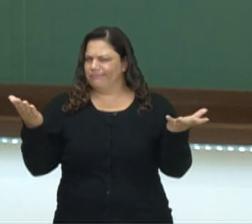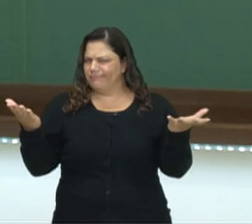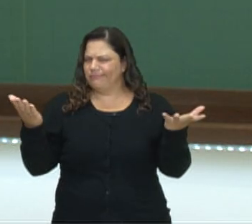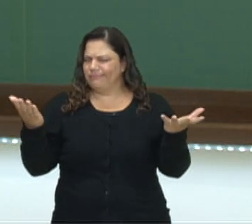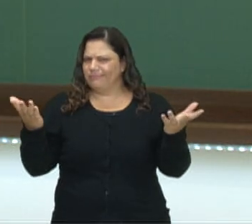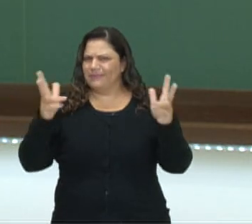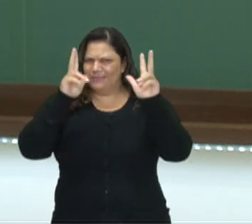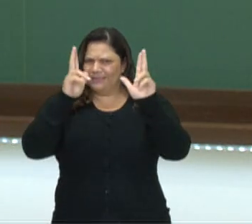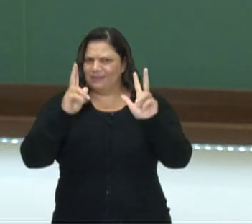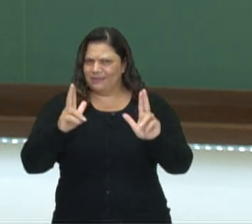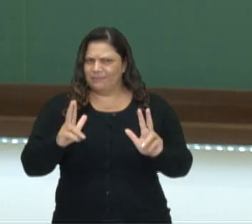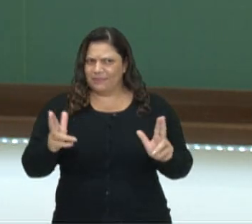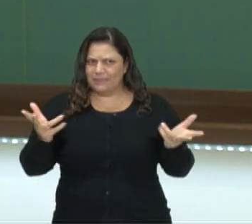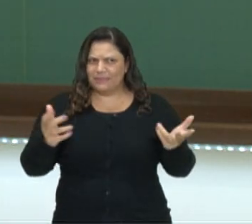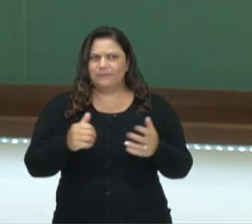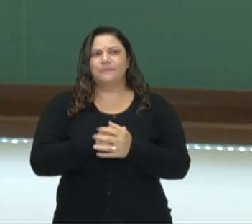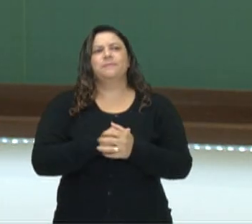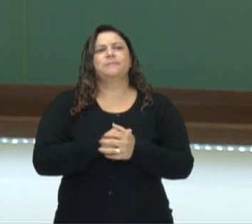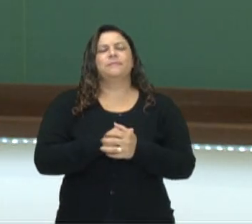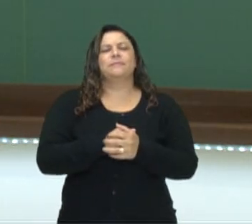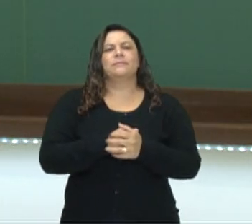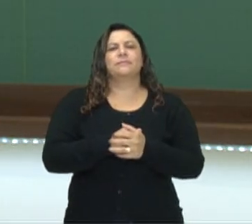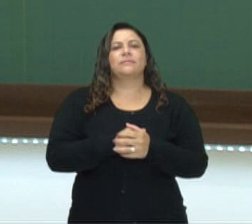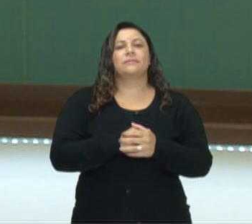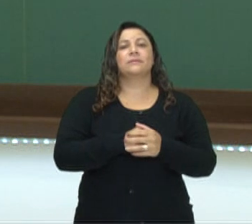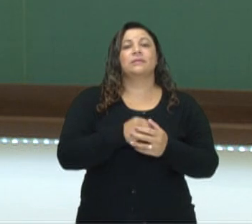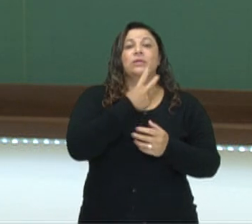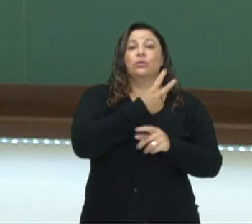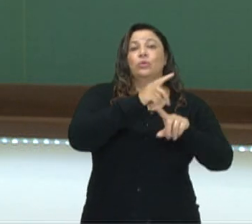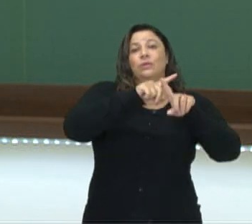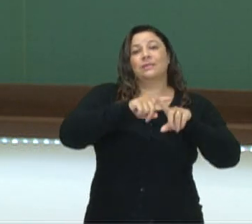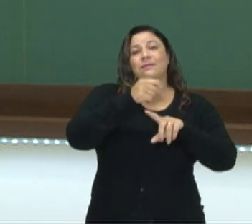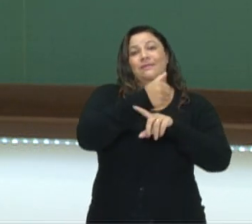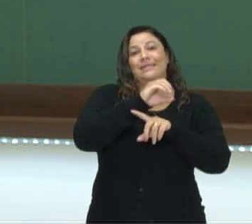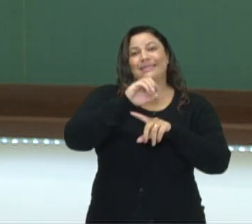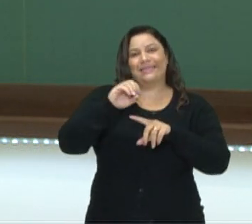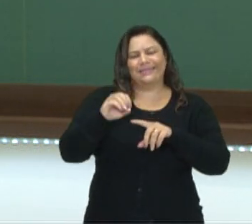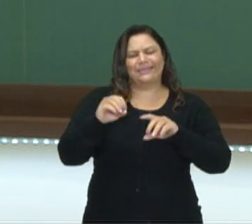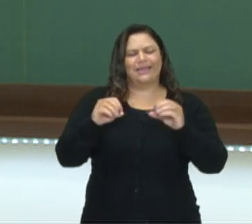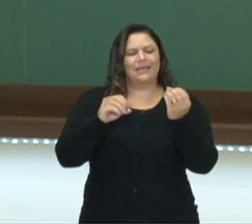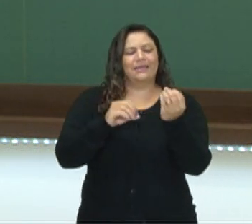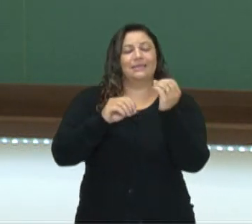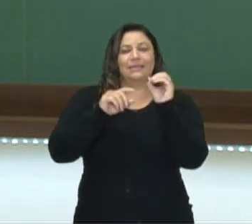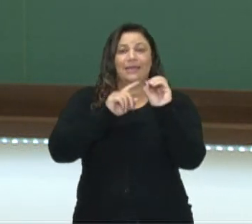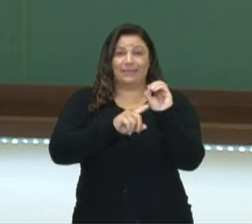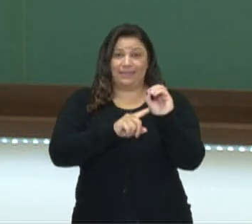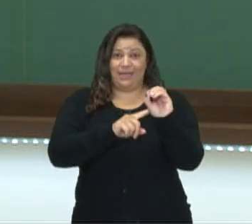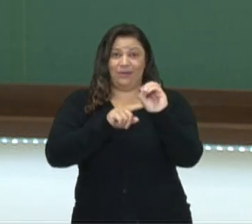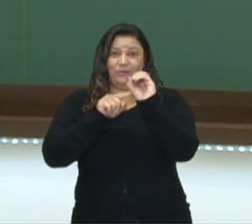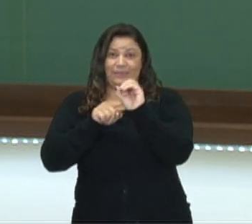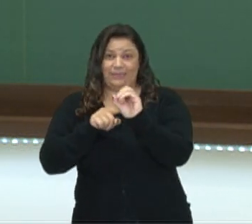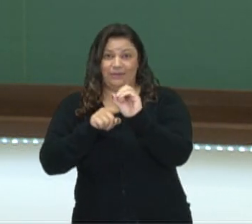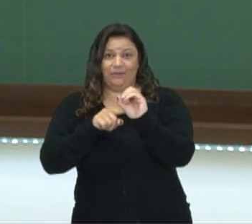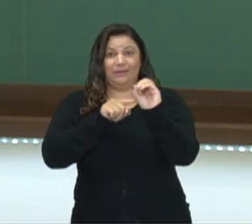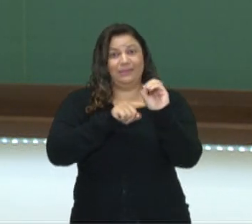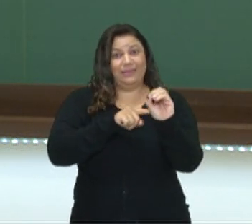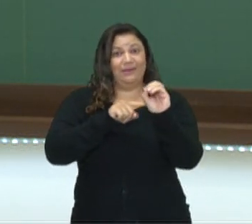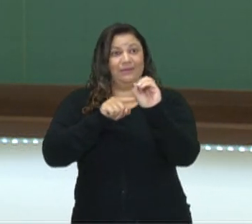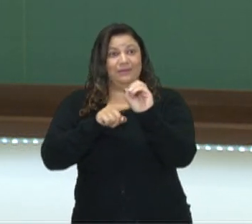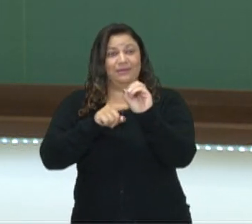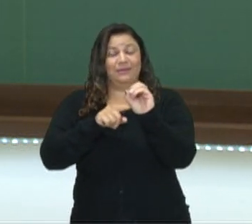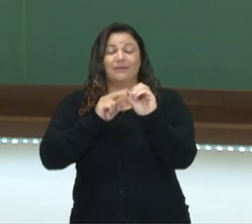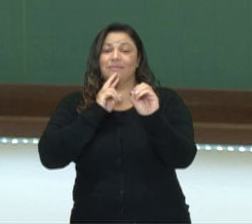padrão se mantém? Vamos ver quanto que fica o vezes 100. Opa, 100 não tem 2 zeros no final? Então, 2 vezes 100